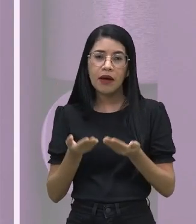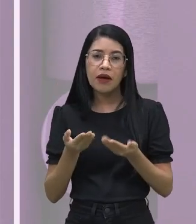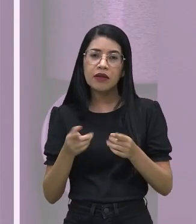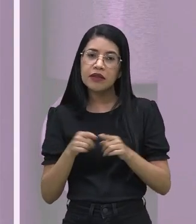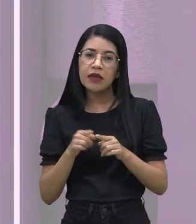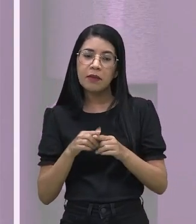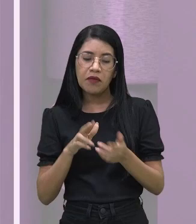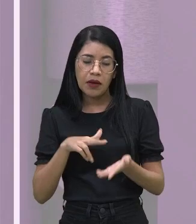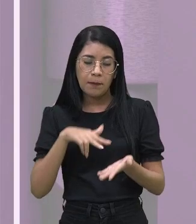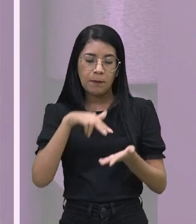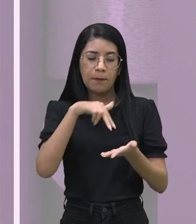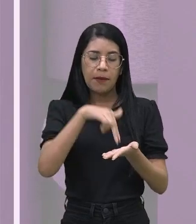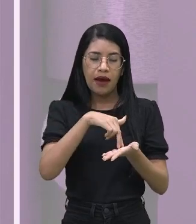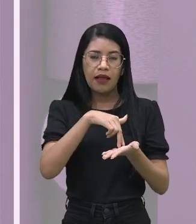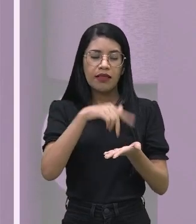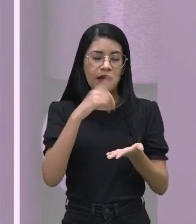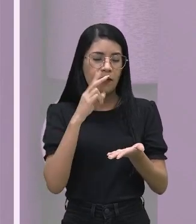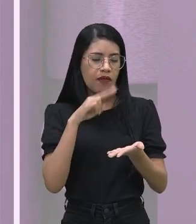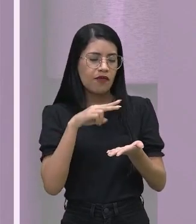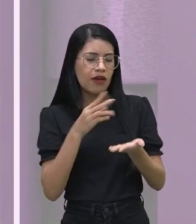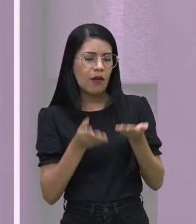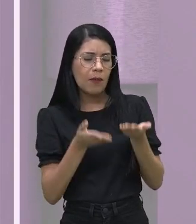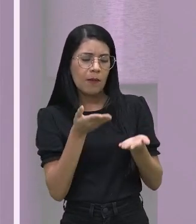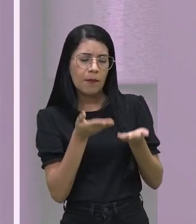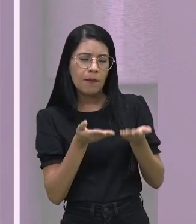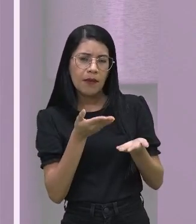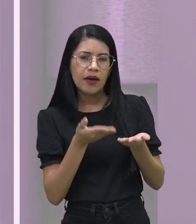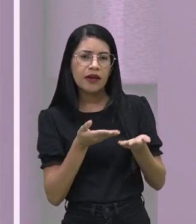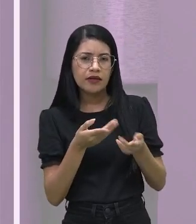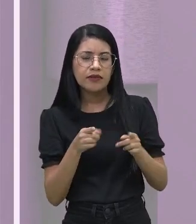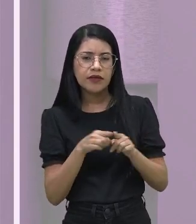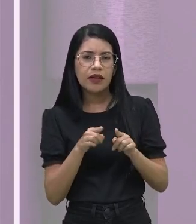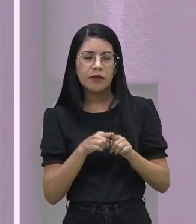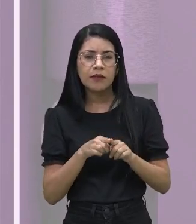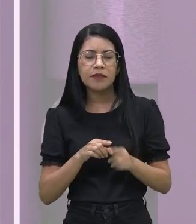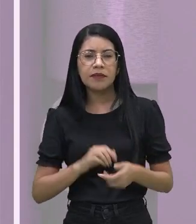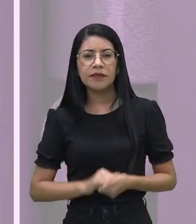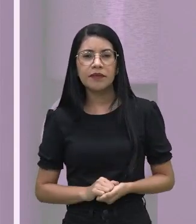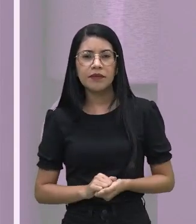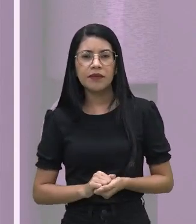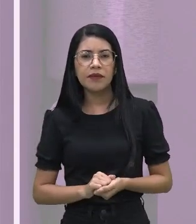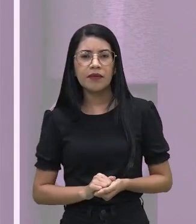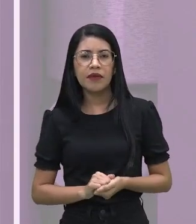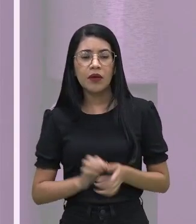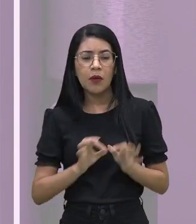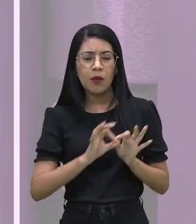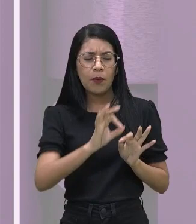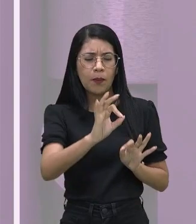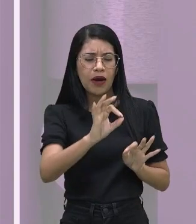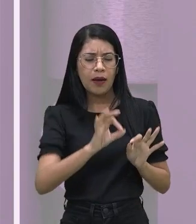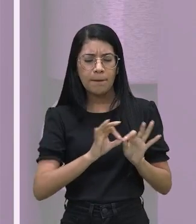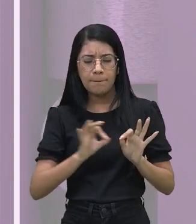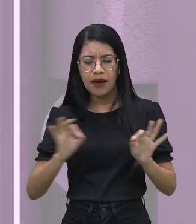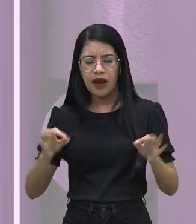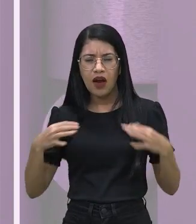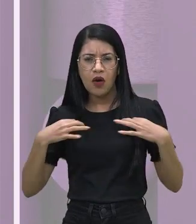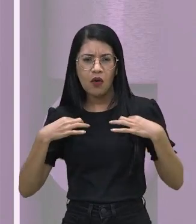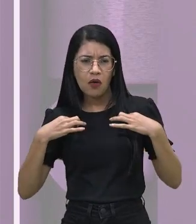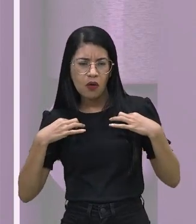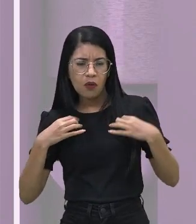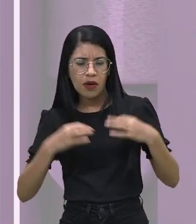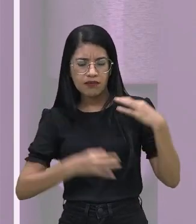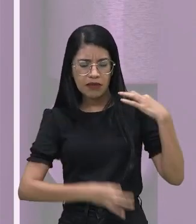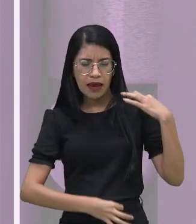subir lá na balança para verificar a sua massa corporal, aí comprimento de roupa e por aí